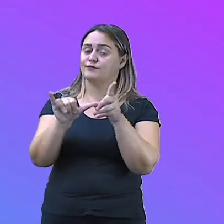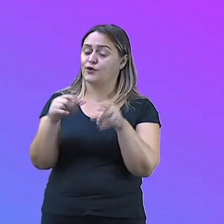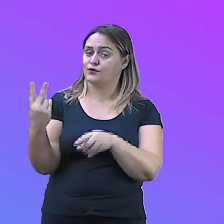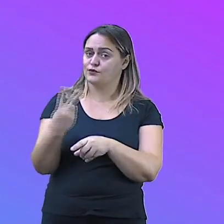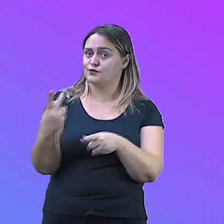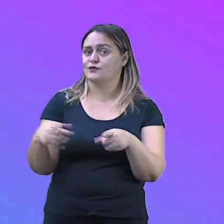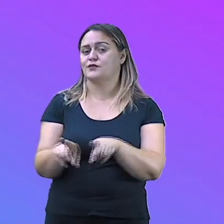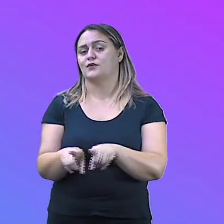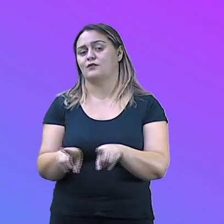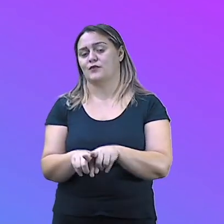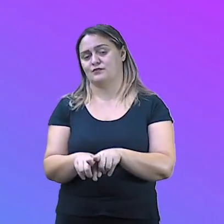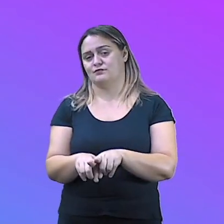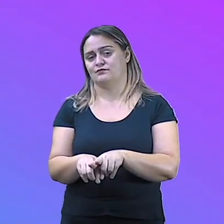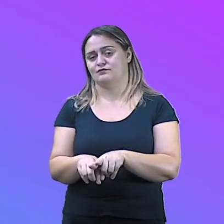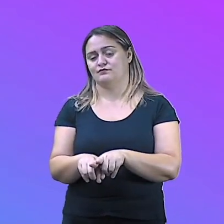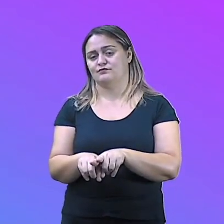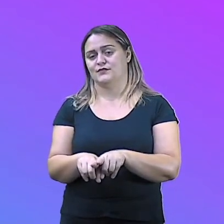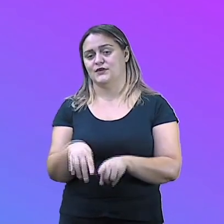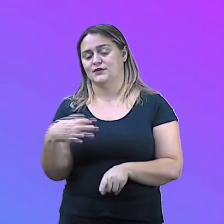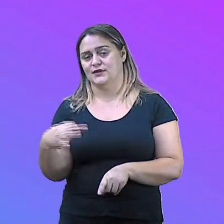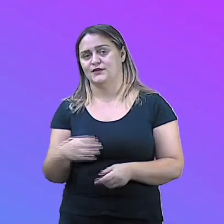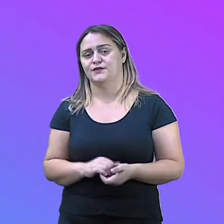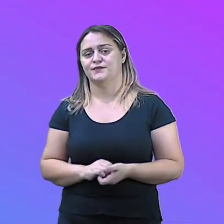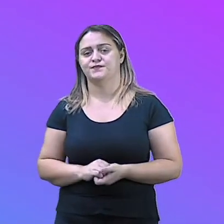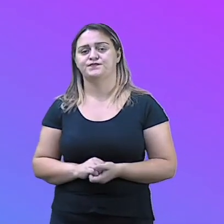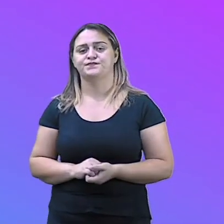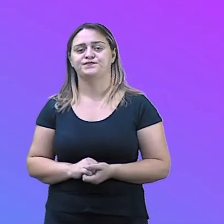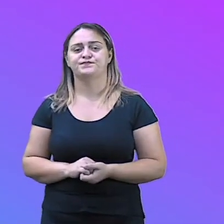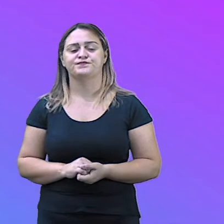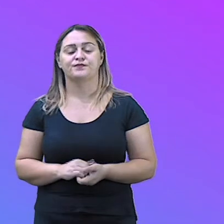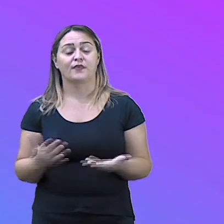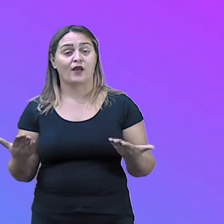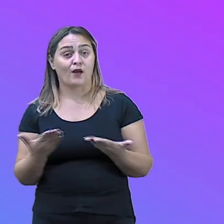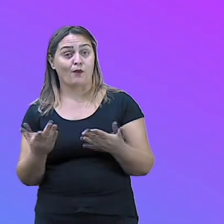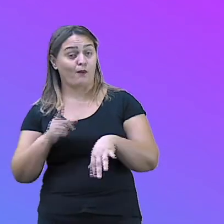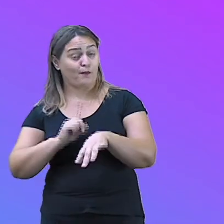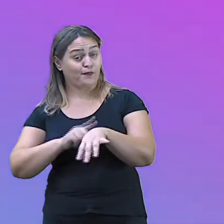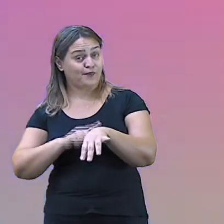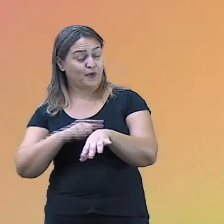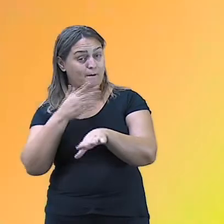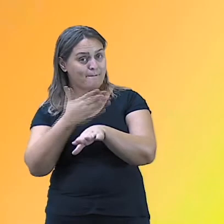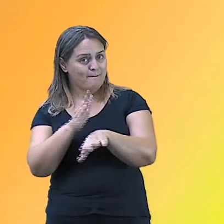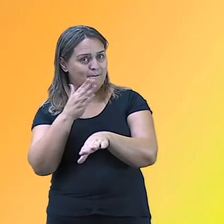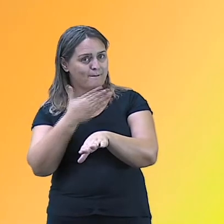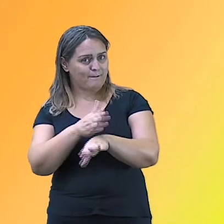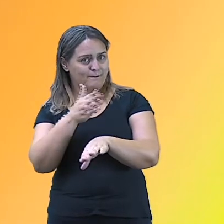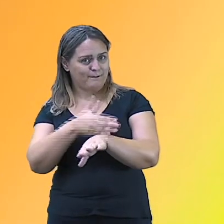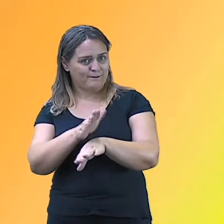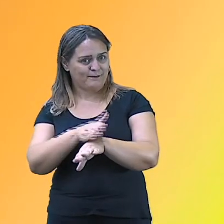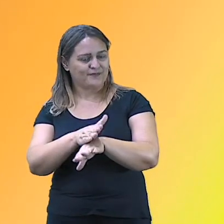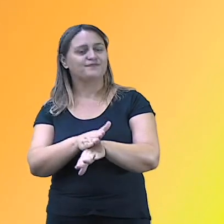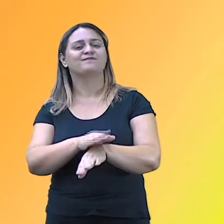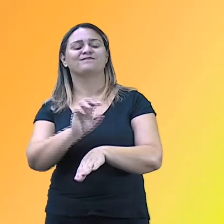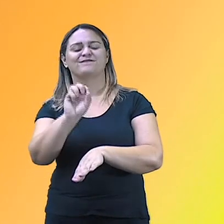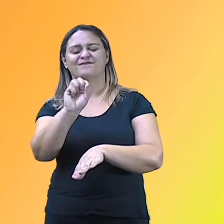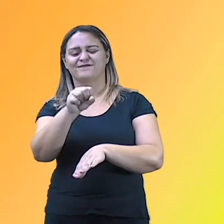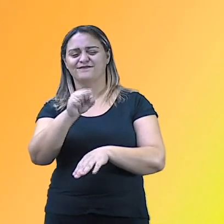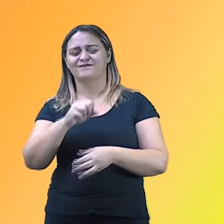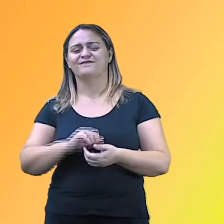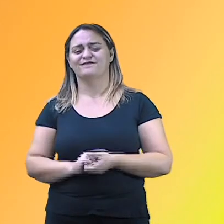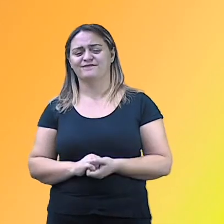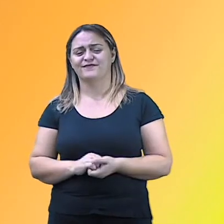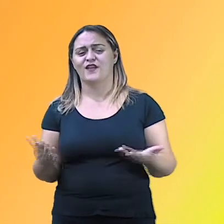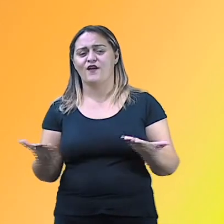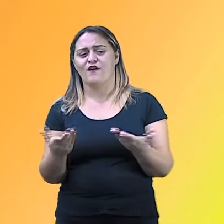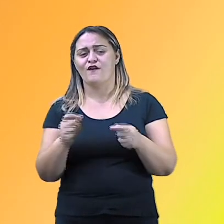a análise. Bem, agora chegou o momento de praticar, estudantes. Isso mesmo.